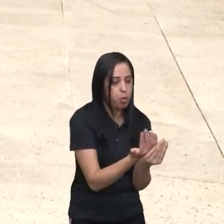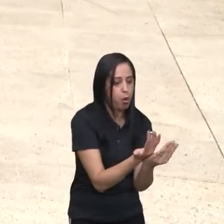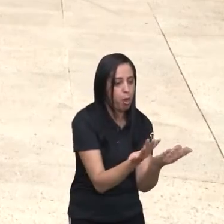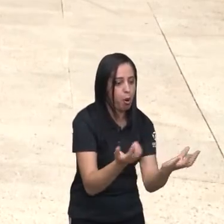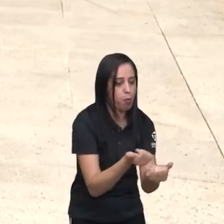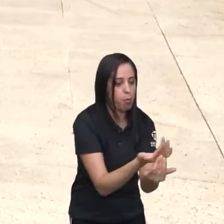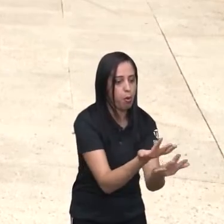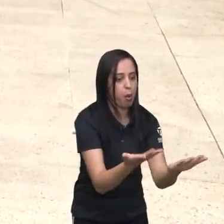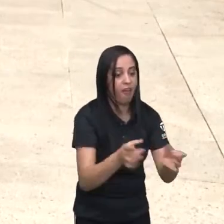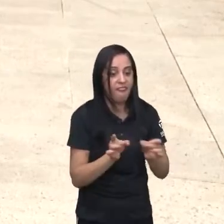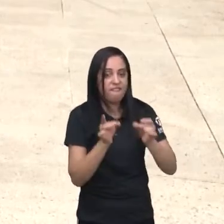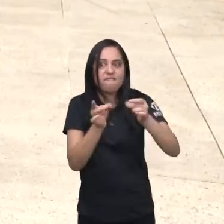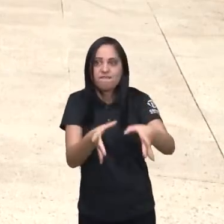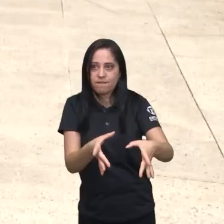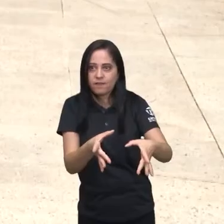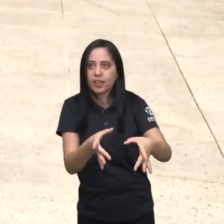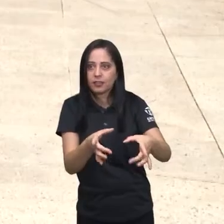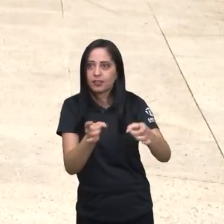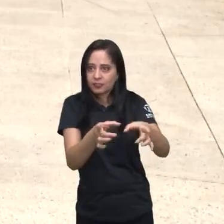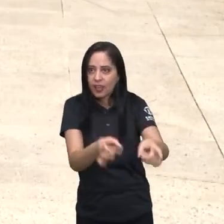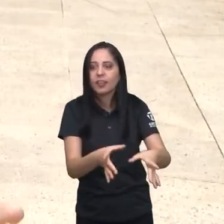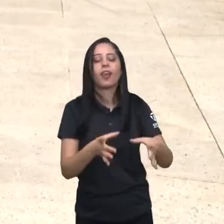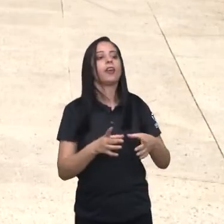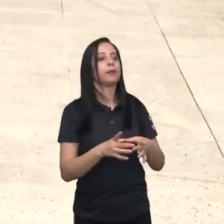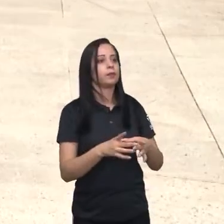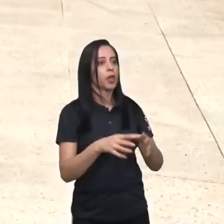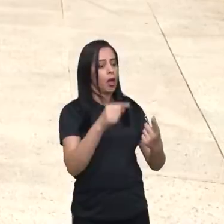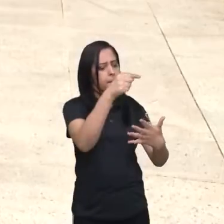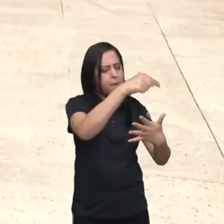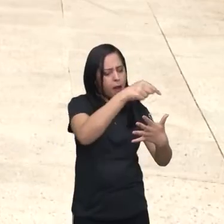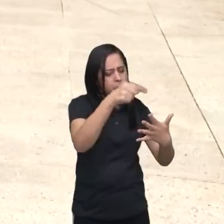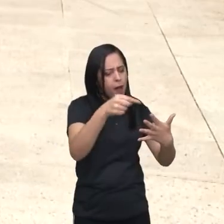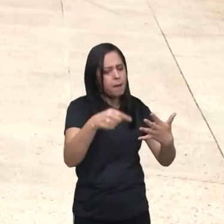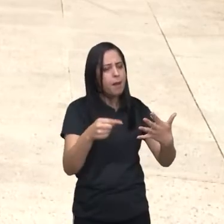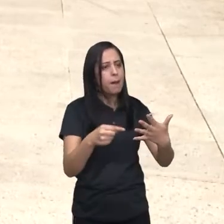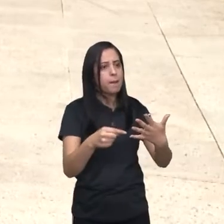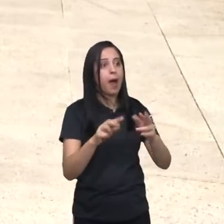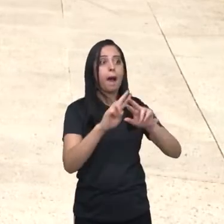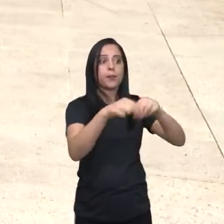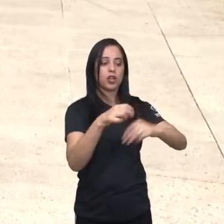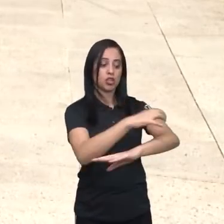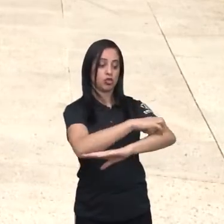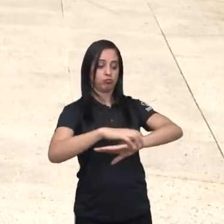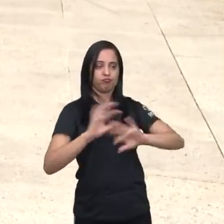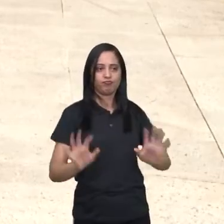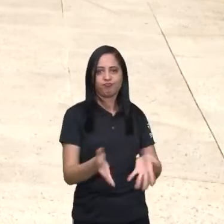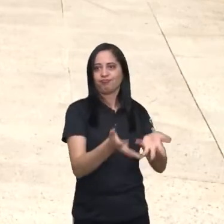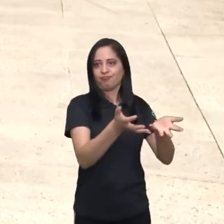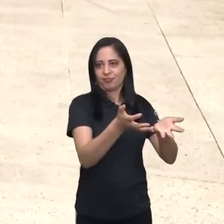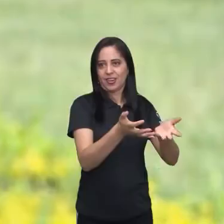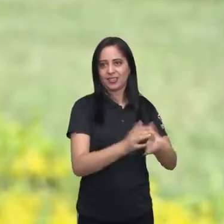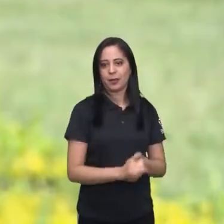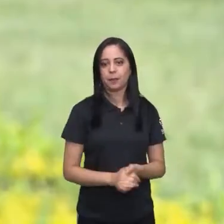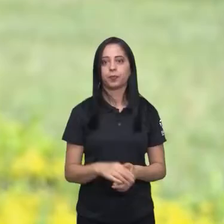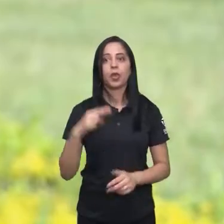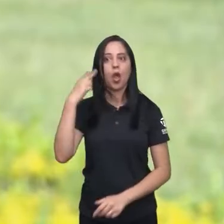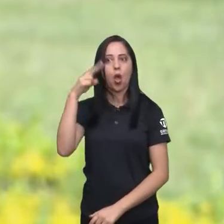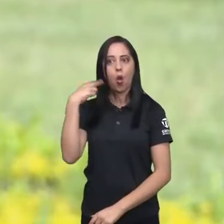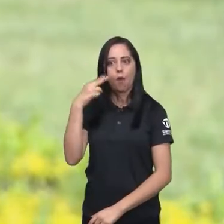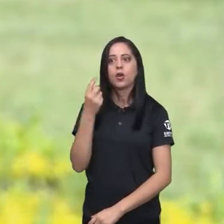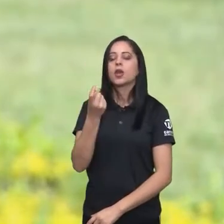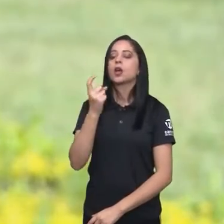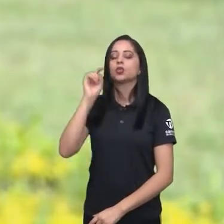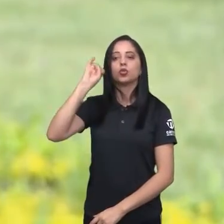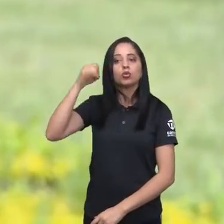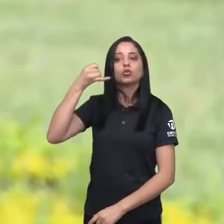de peixes como fonte de recurso adicional nas propriedades. Tudo isso o Agropolo vai tratar, essa é a agenda do Agropolo. Para o